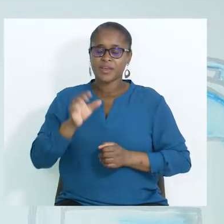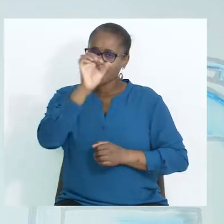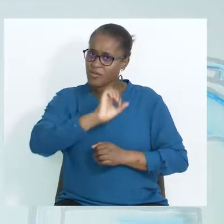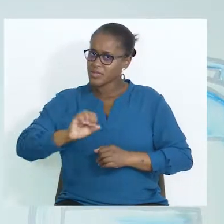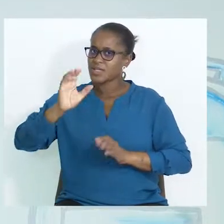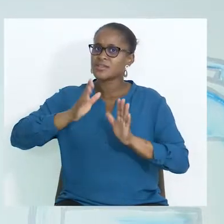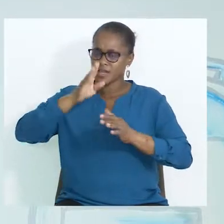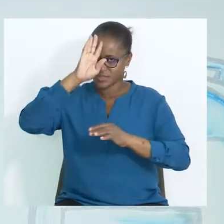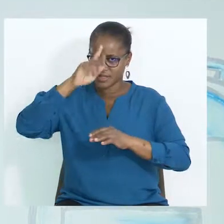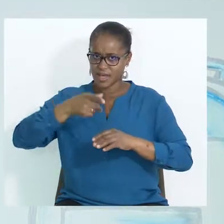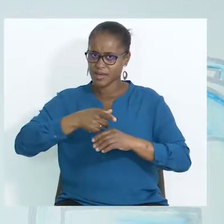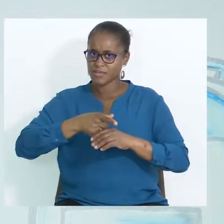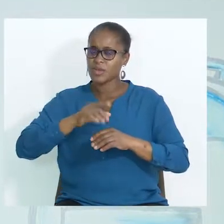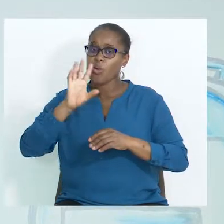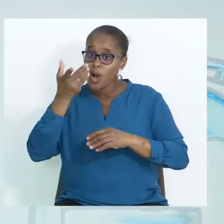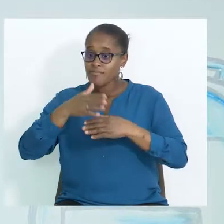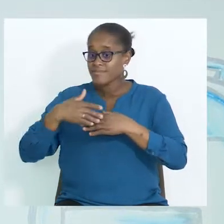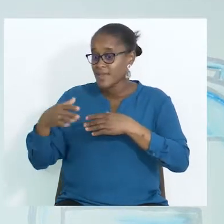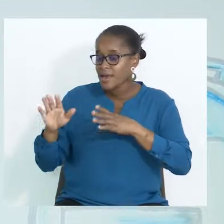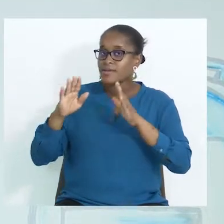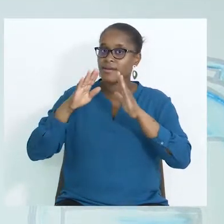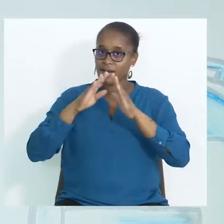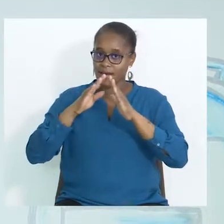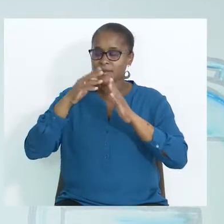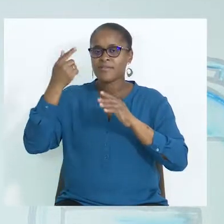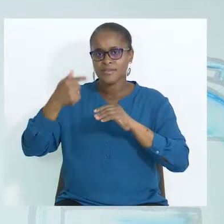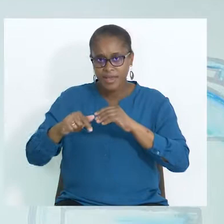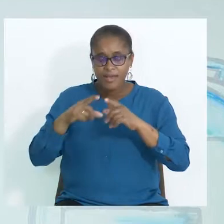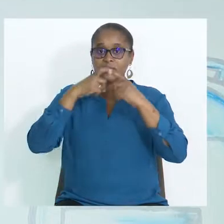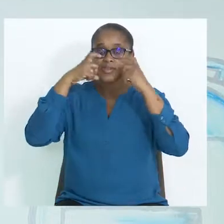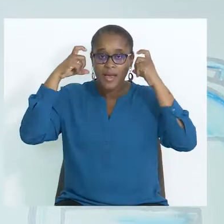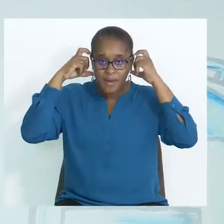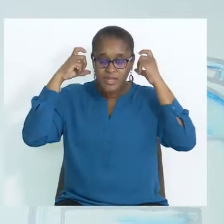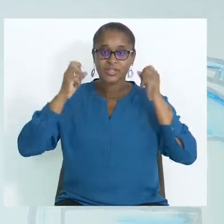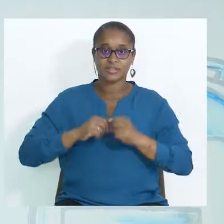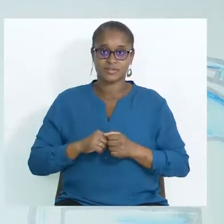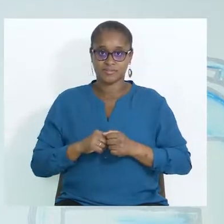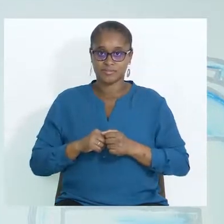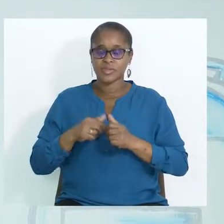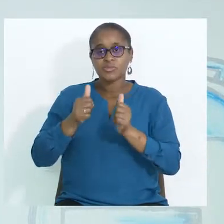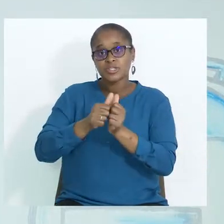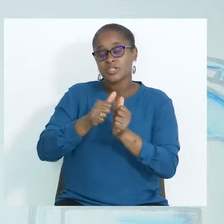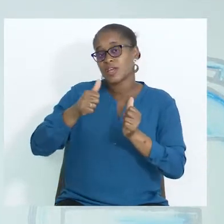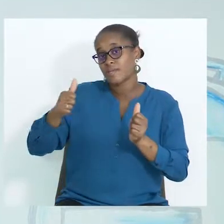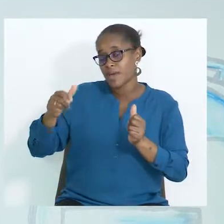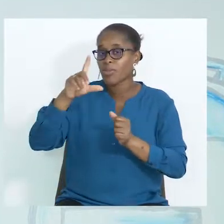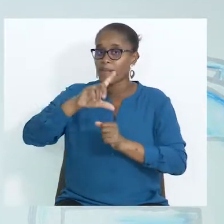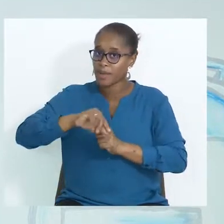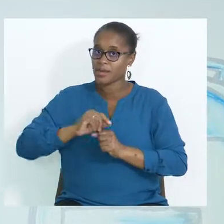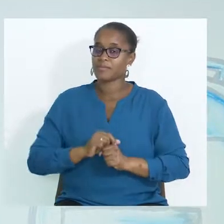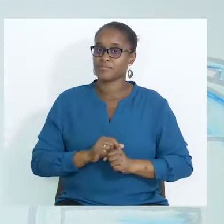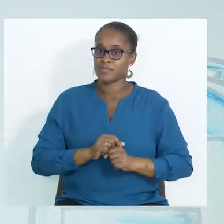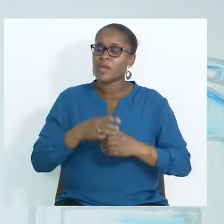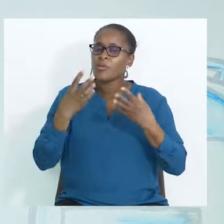você já sabem ao sair de casa devem usar a máscara o distanciamento